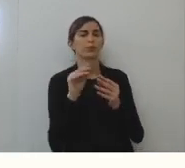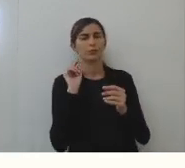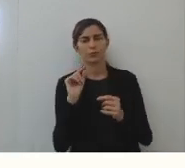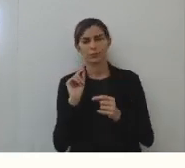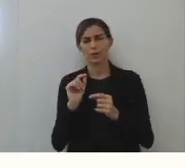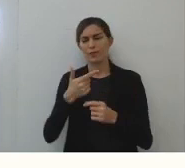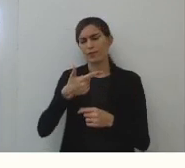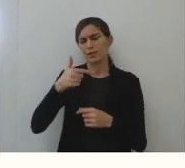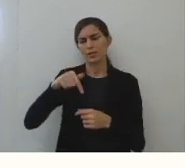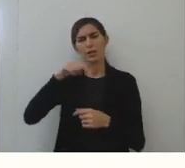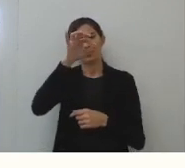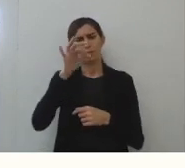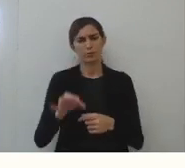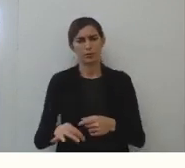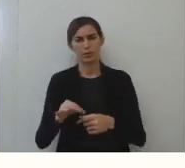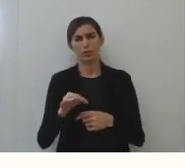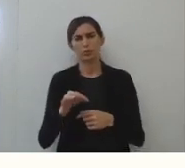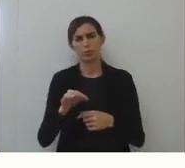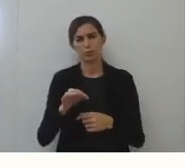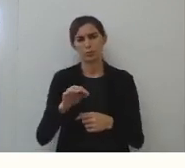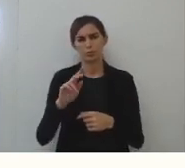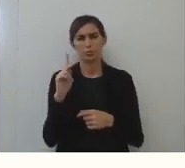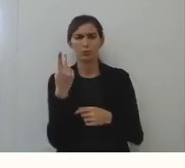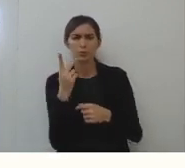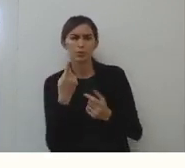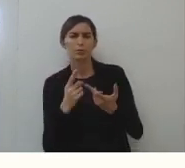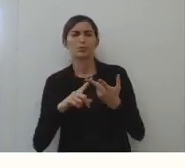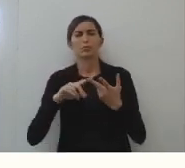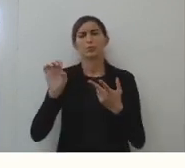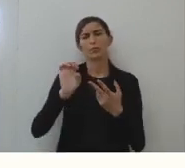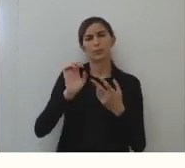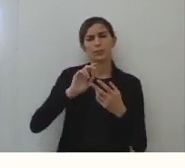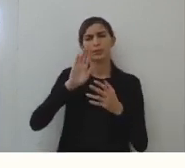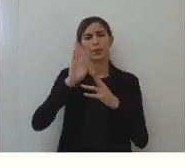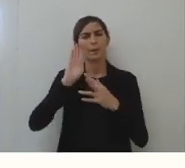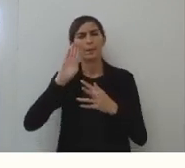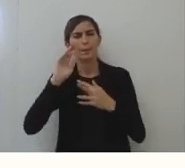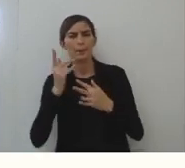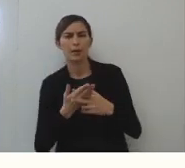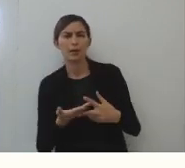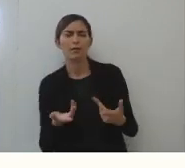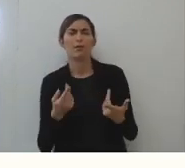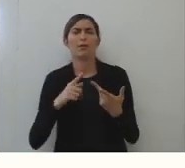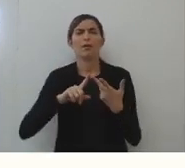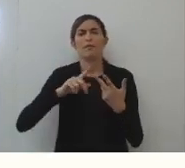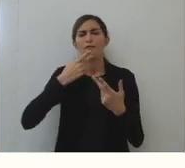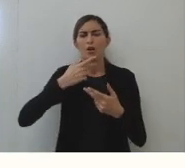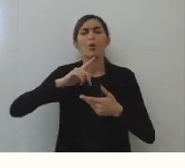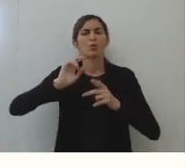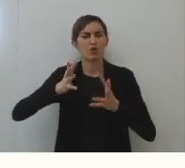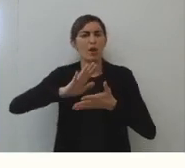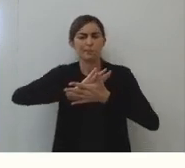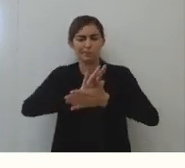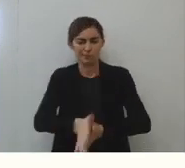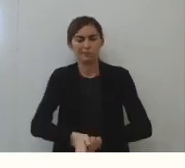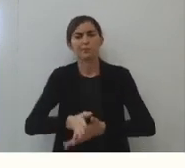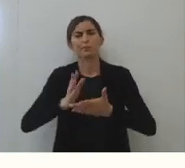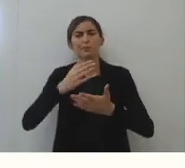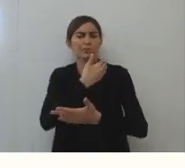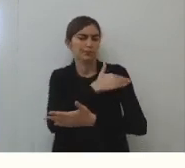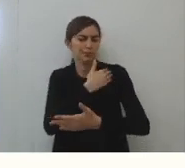que 27% dos homossexuais e bissexuais declararam sofrer ou ter sofrido preconceito no ambiente